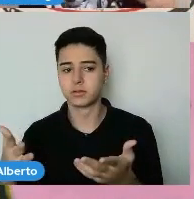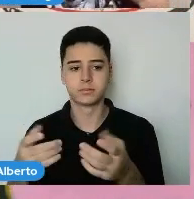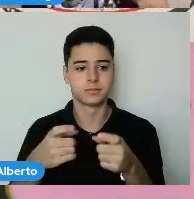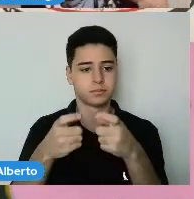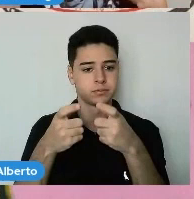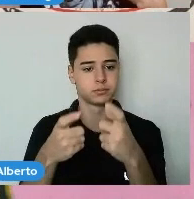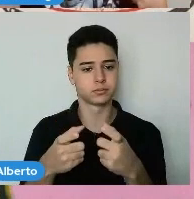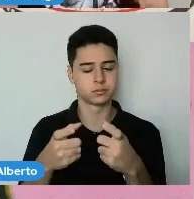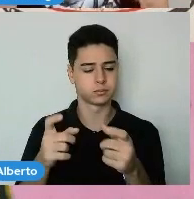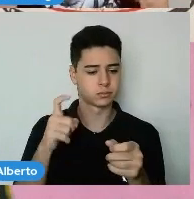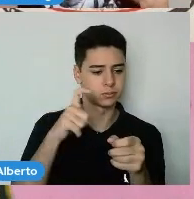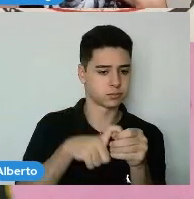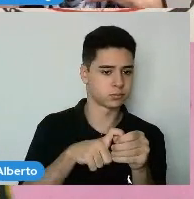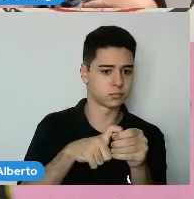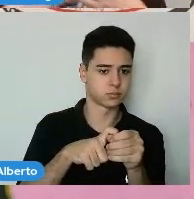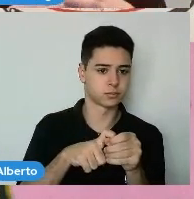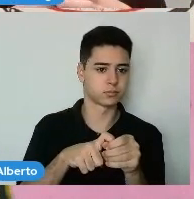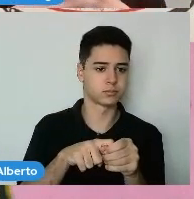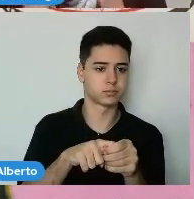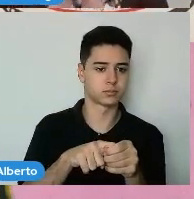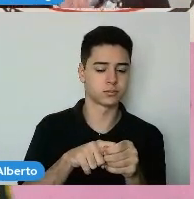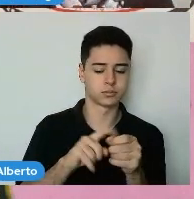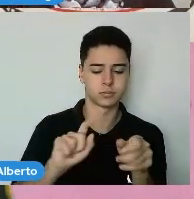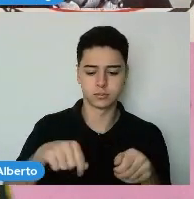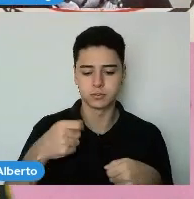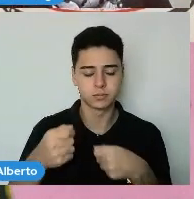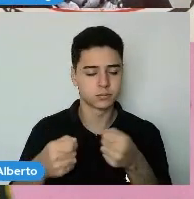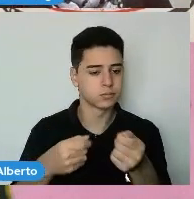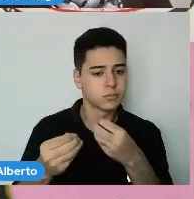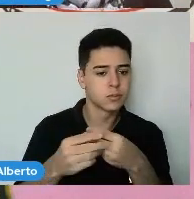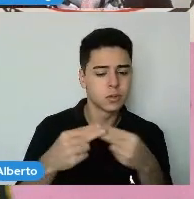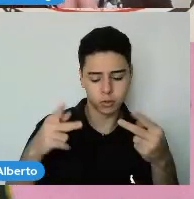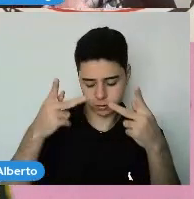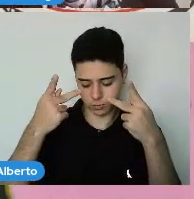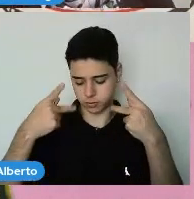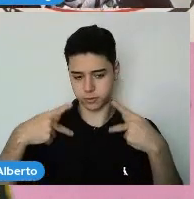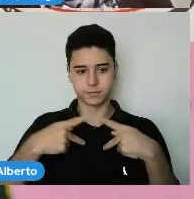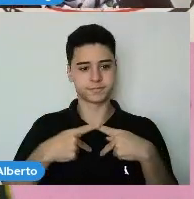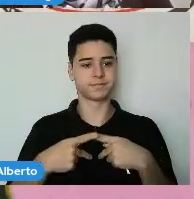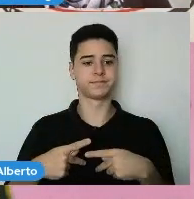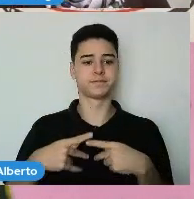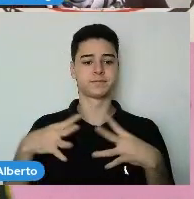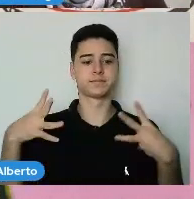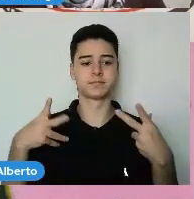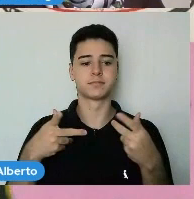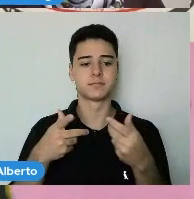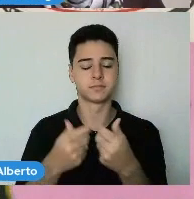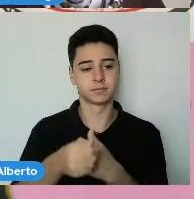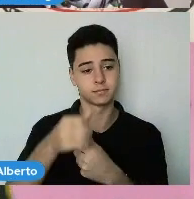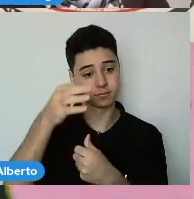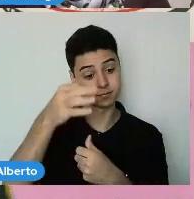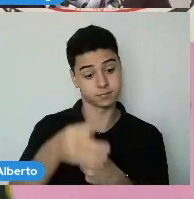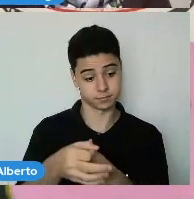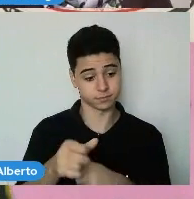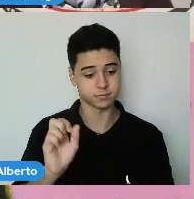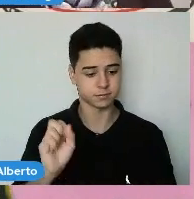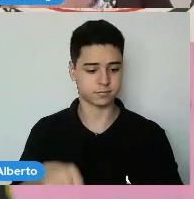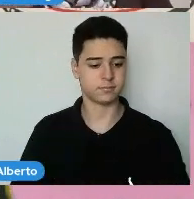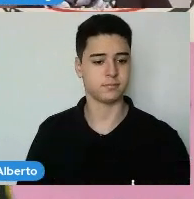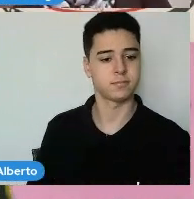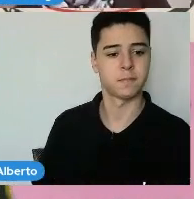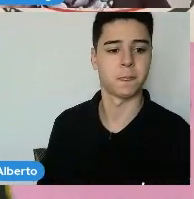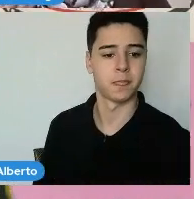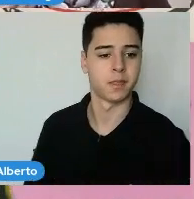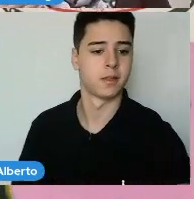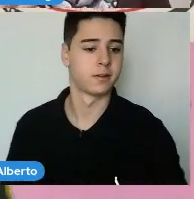de agregar simbologias, é o seu corpo. A base da performance é essa, tá, gente? É você pensar